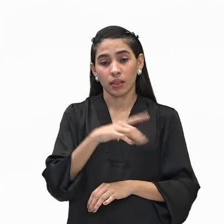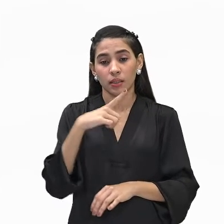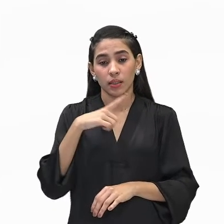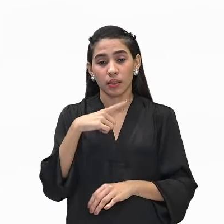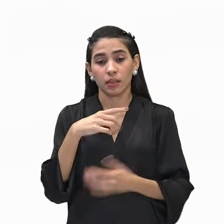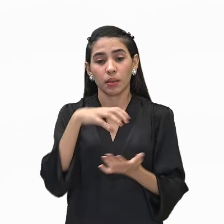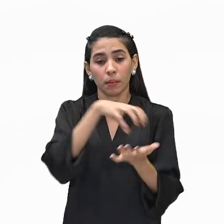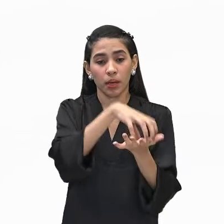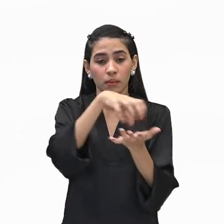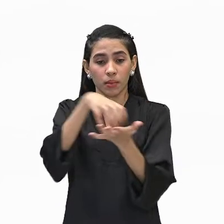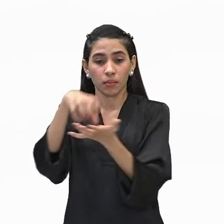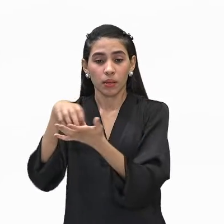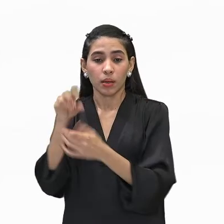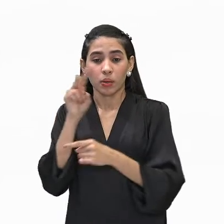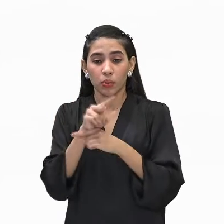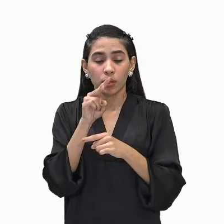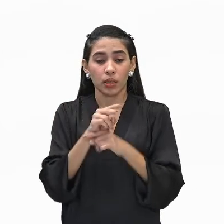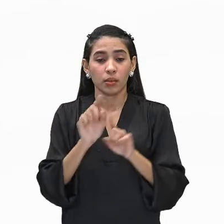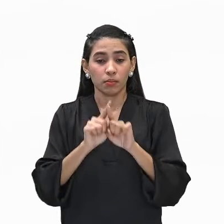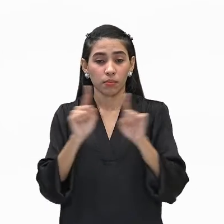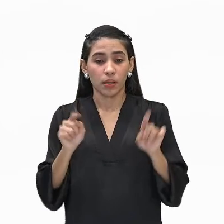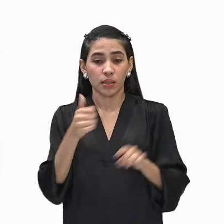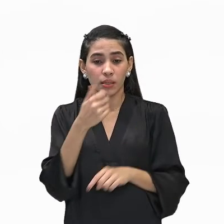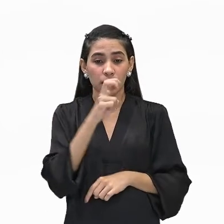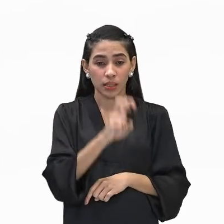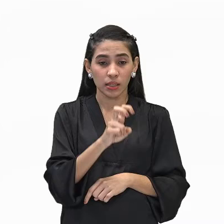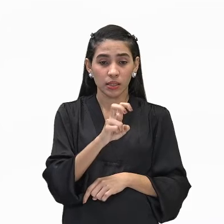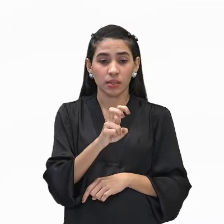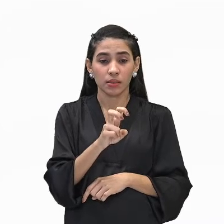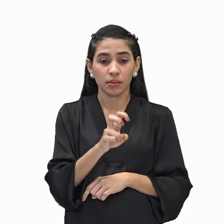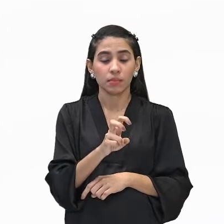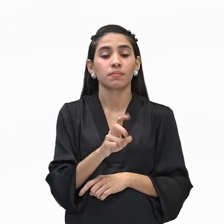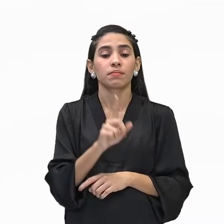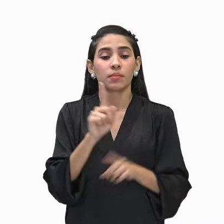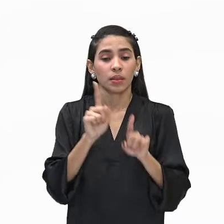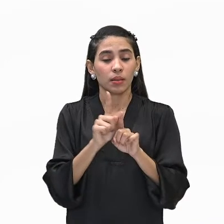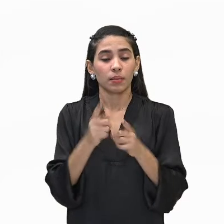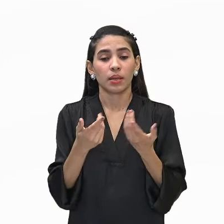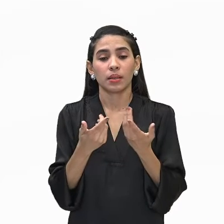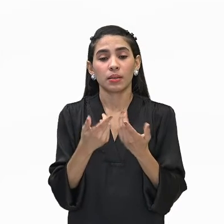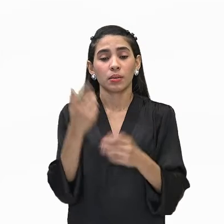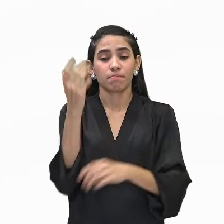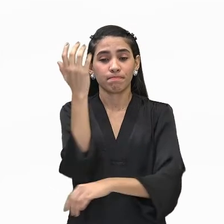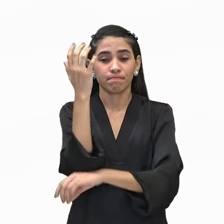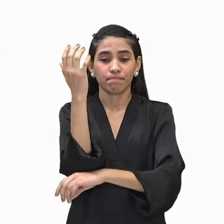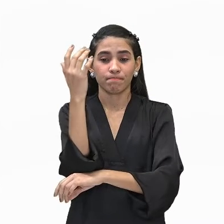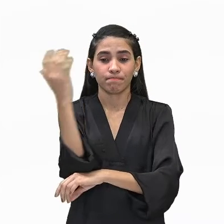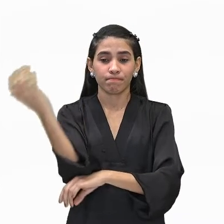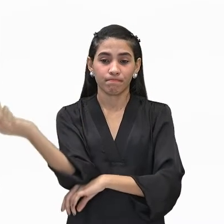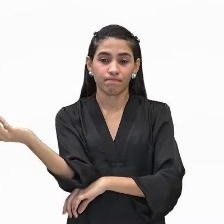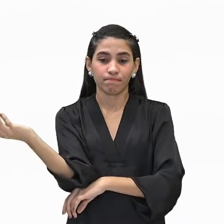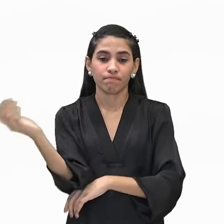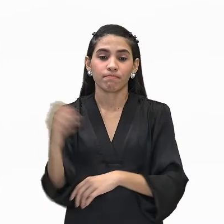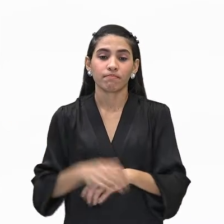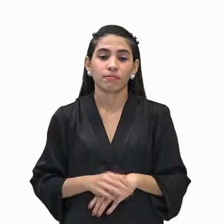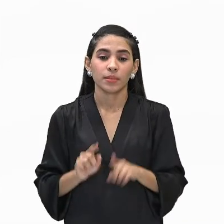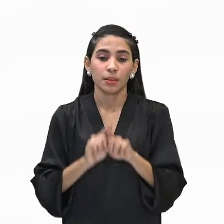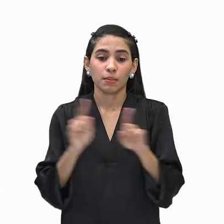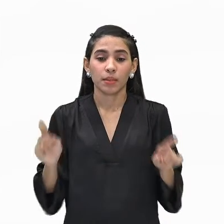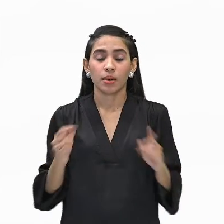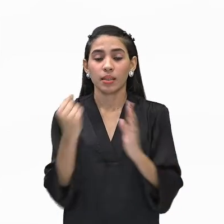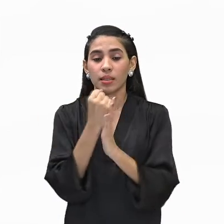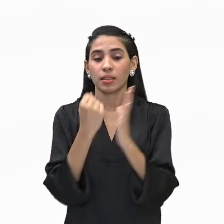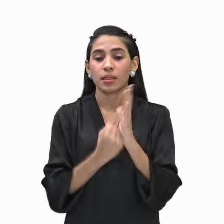conservação. Cerca de 15% da vegetação da floresta amazônica foi desmatada, sobretudo a partir da década